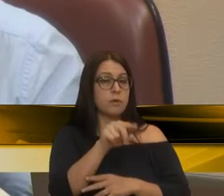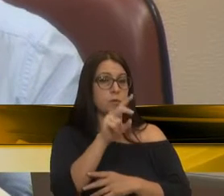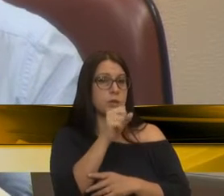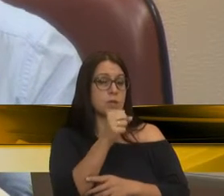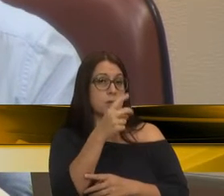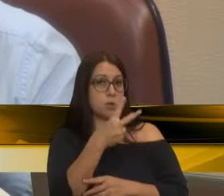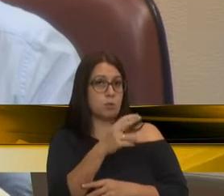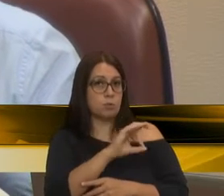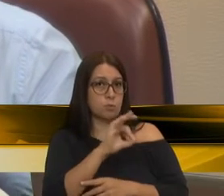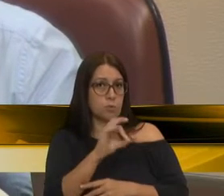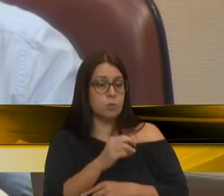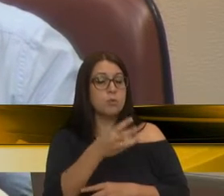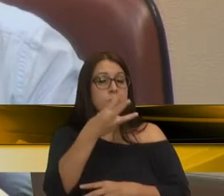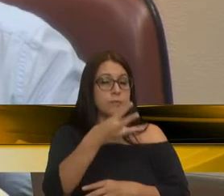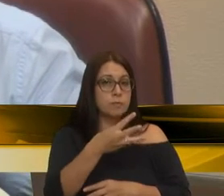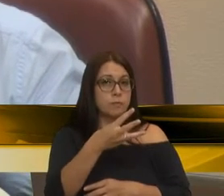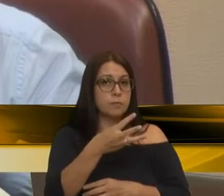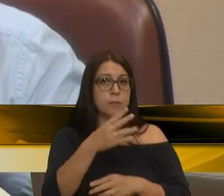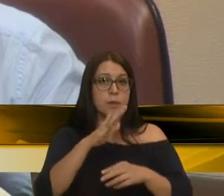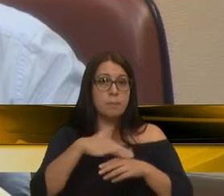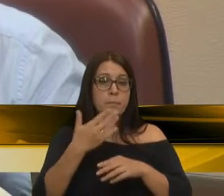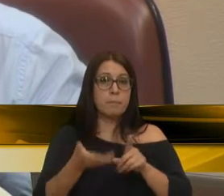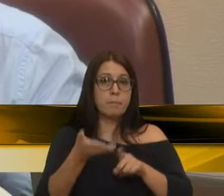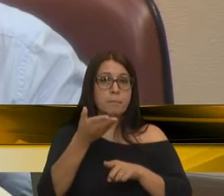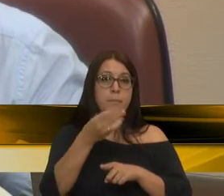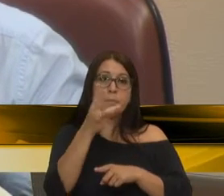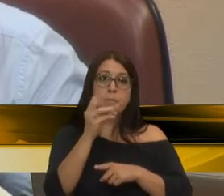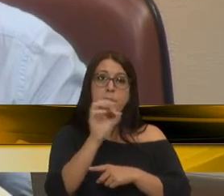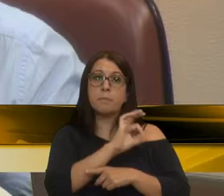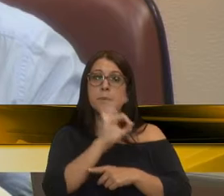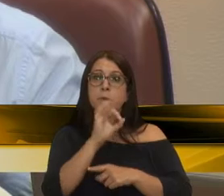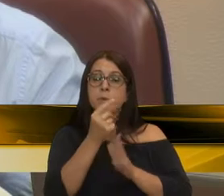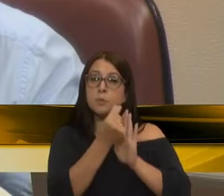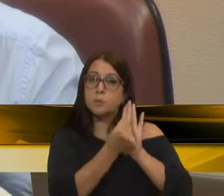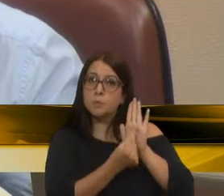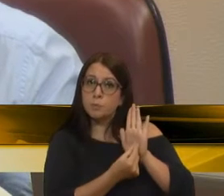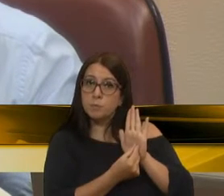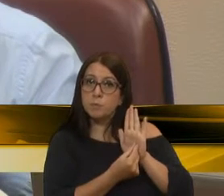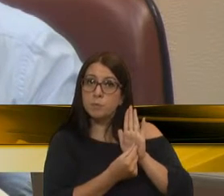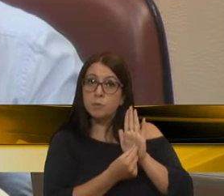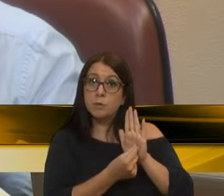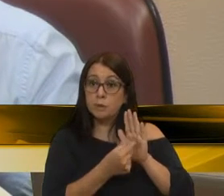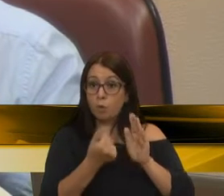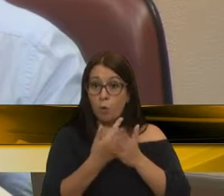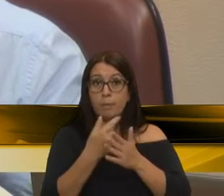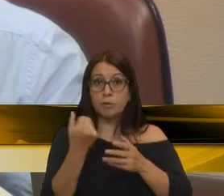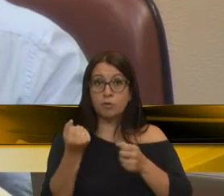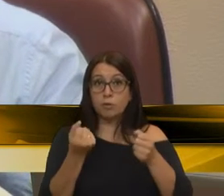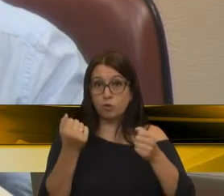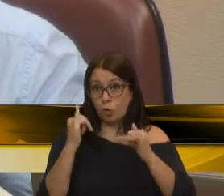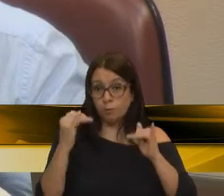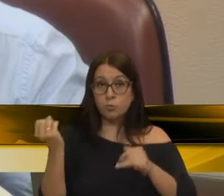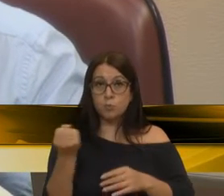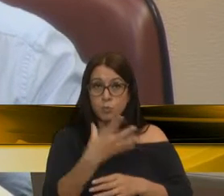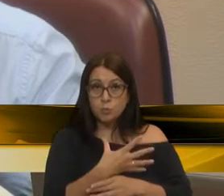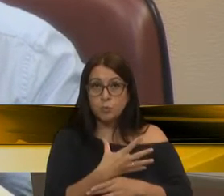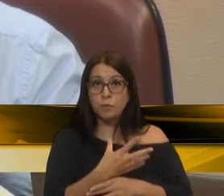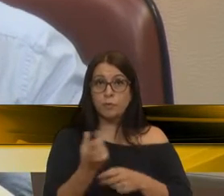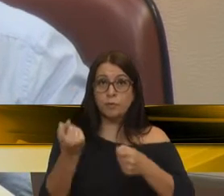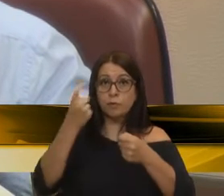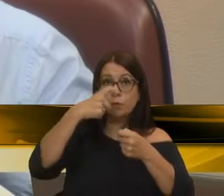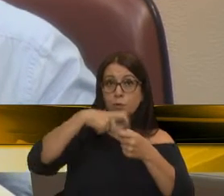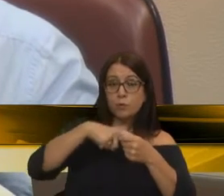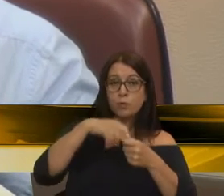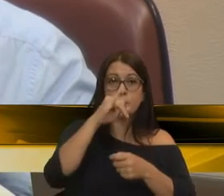3 aumento de 30 por cento nos orçamentos de veículos novos 4 o retorno da incidência